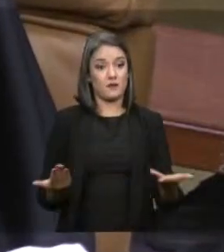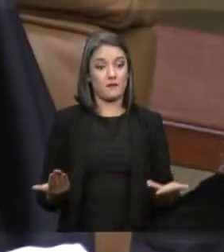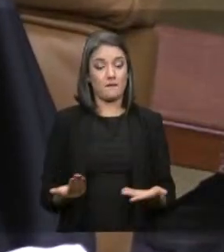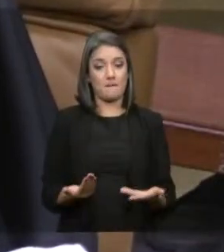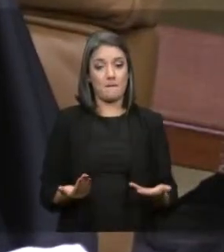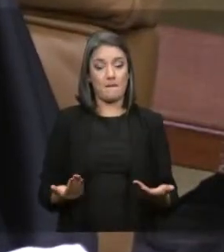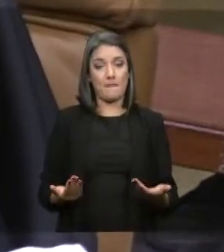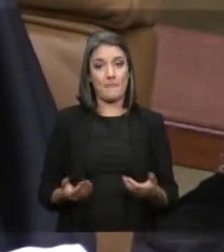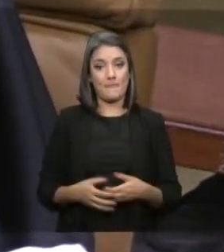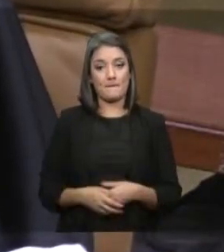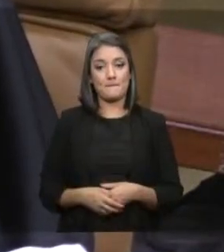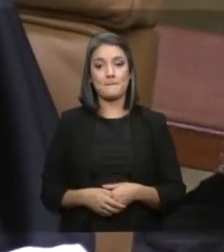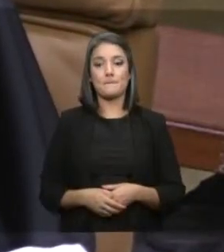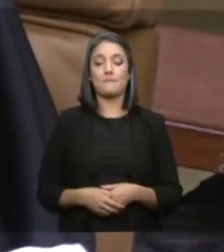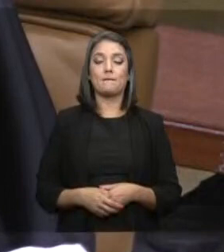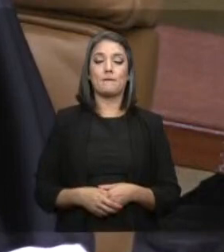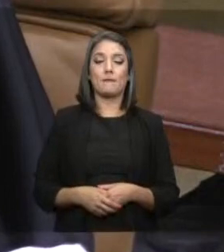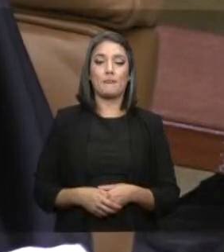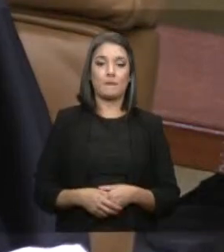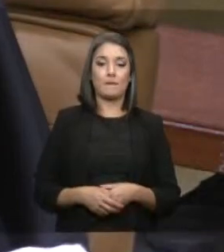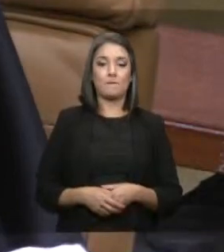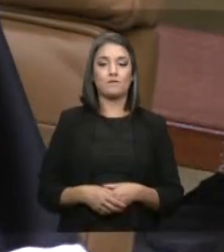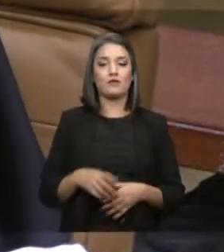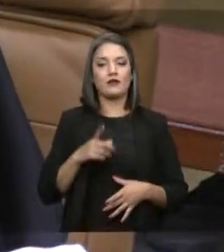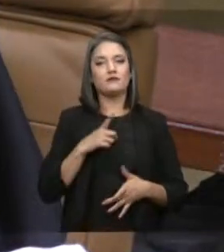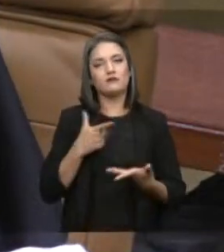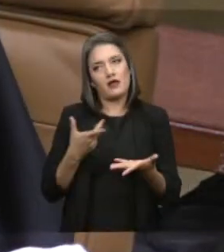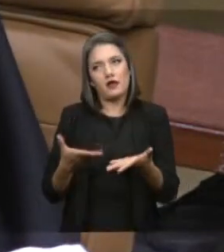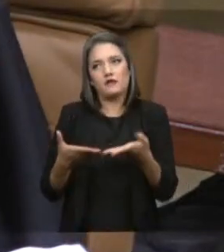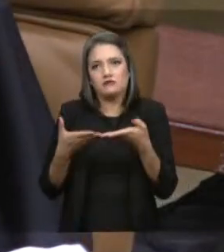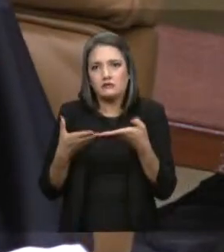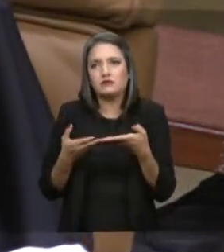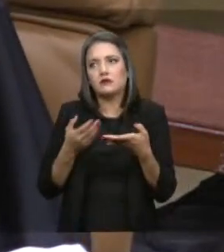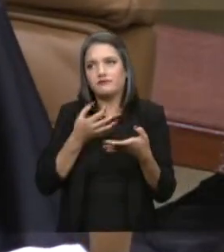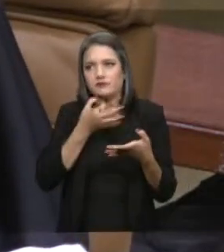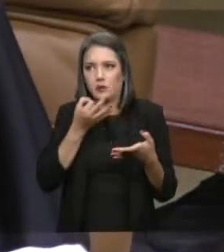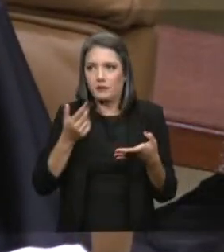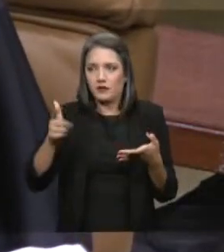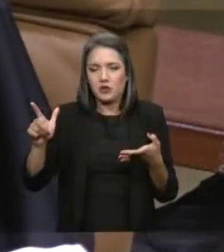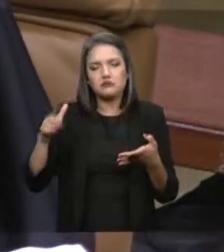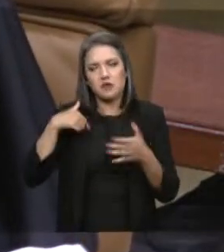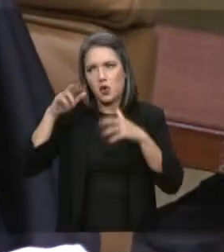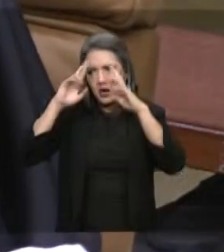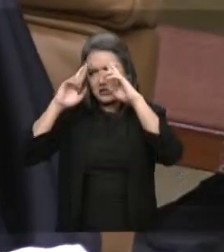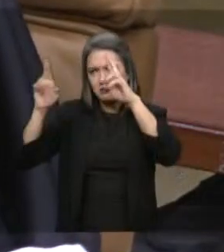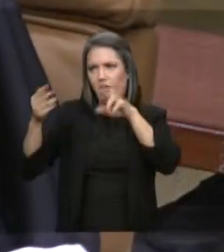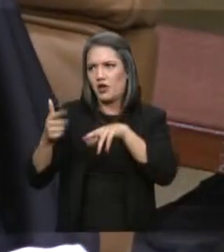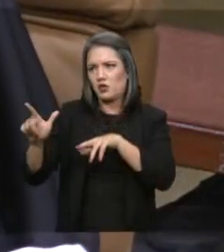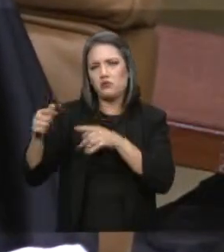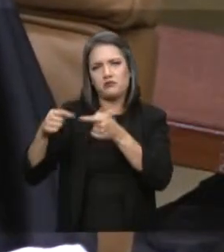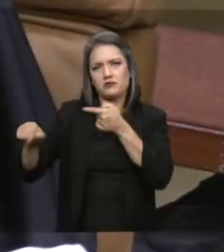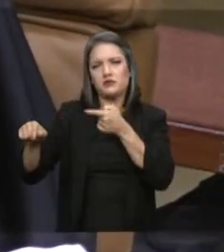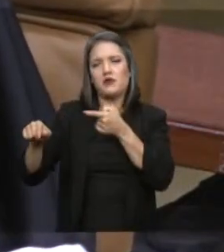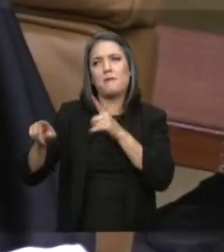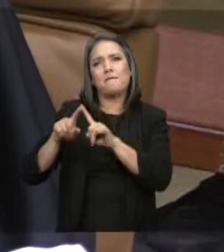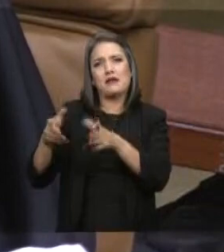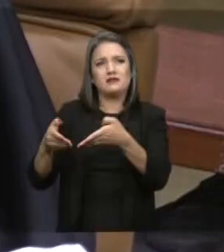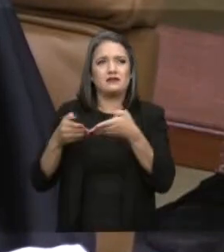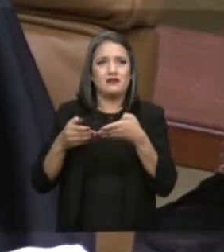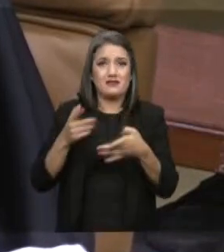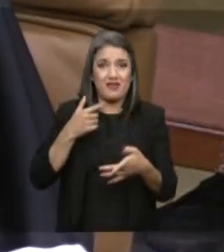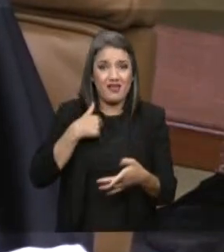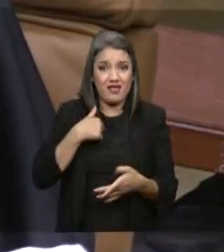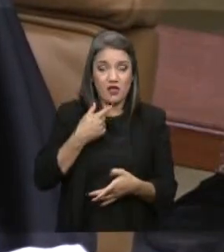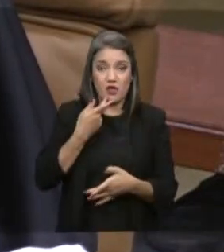salvo compreensão em sentido contrário que desde logo Manifesto respeito uma espécie ovelha para